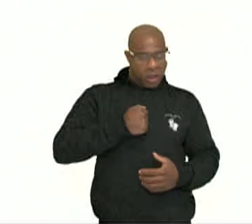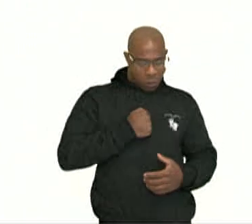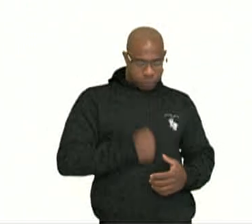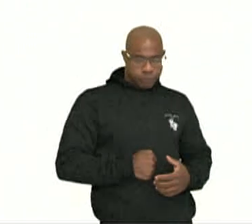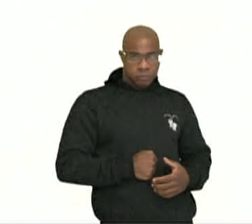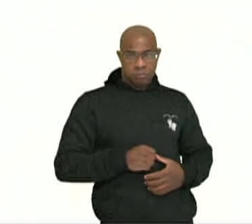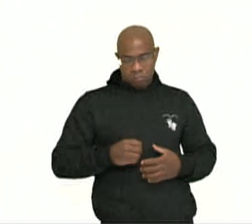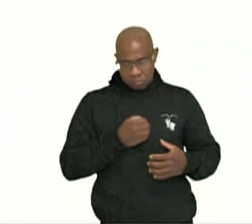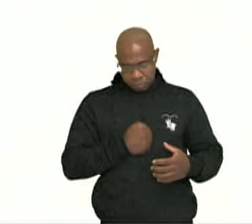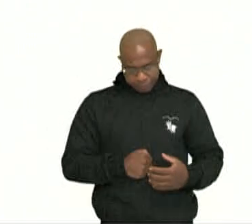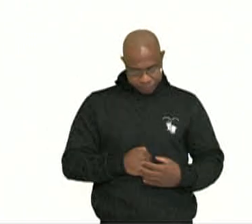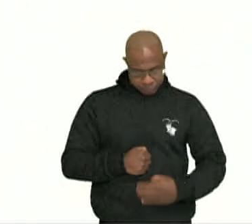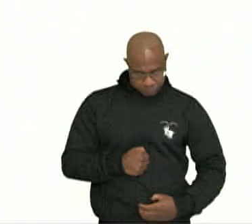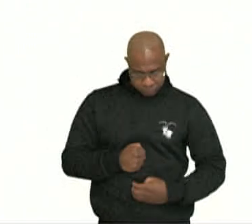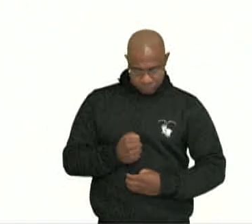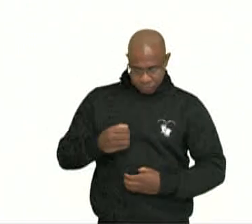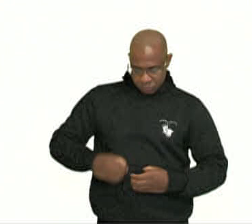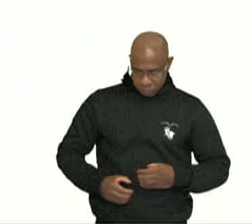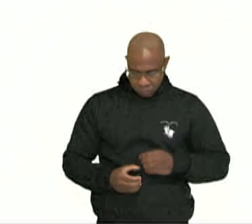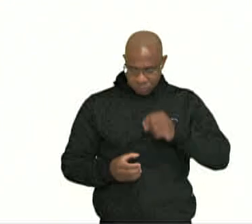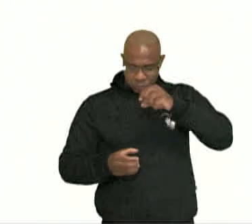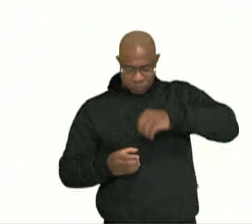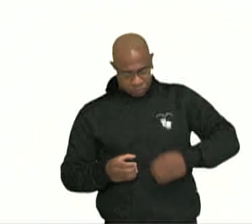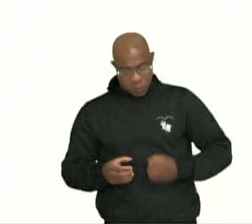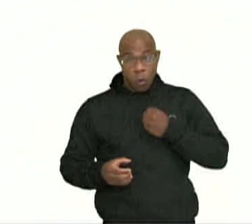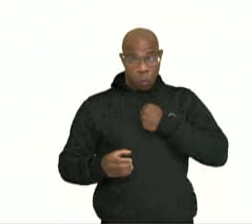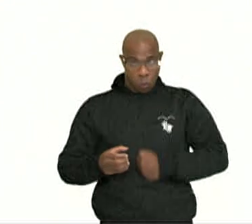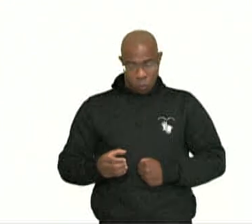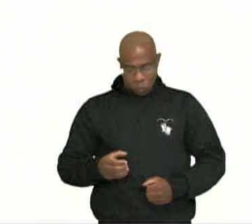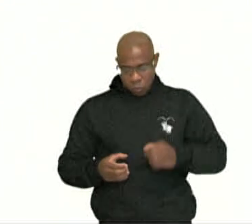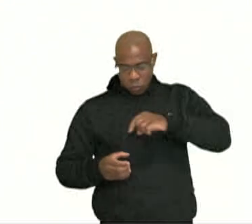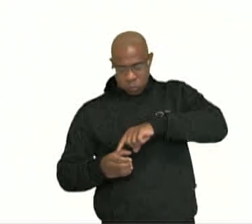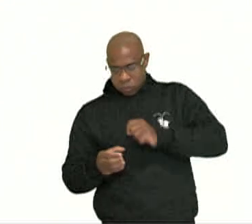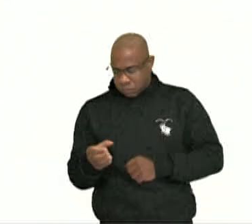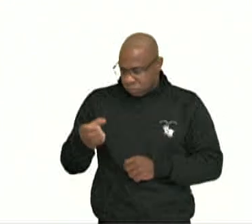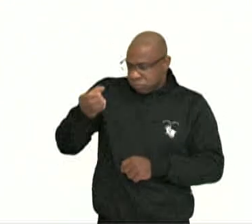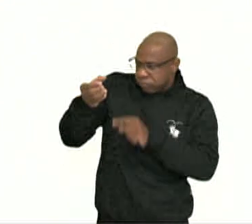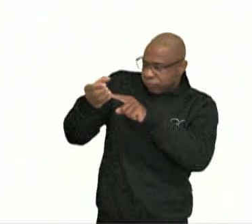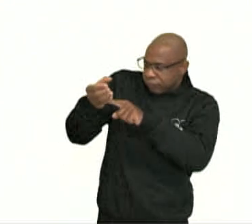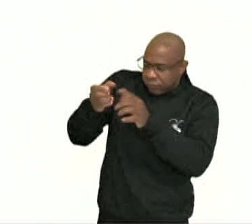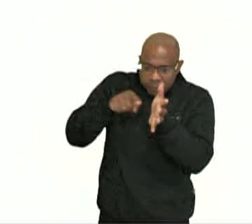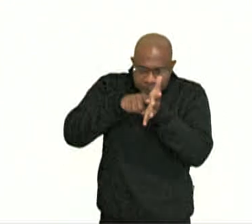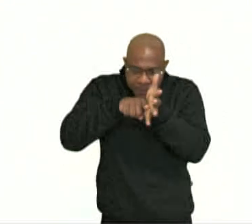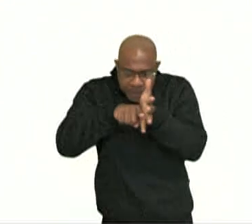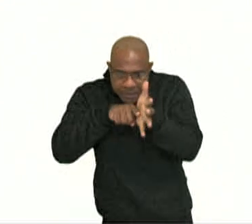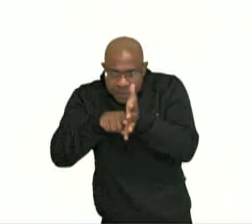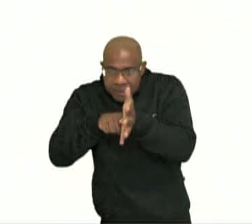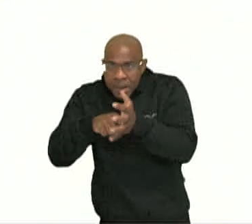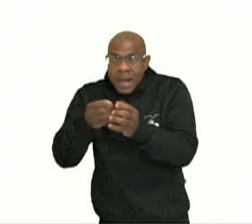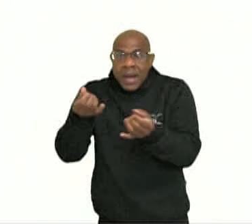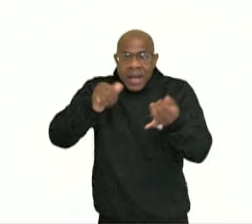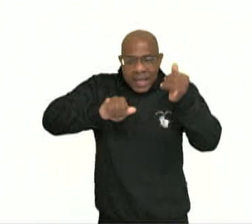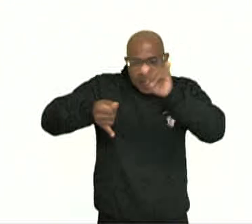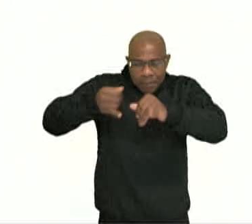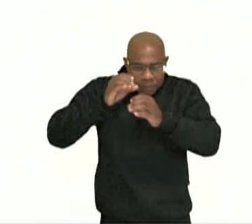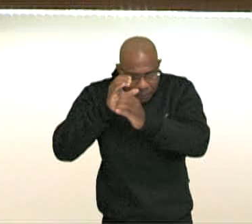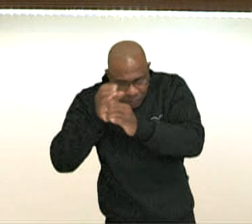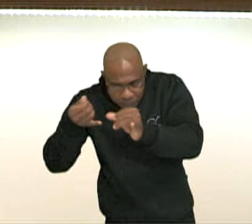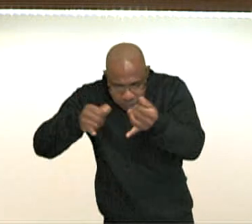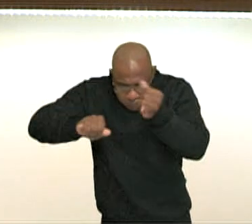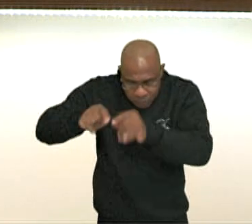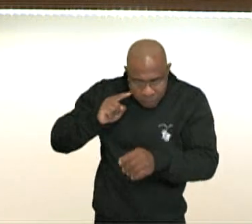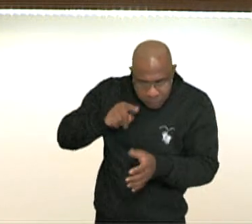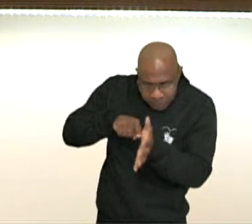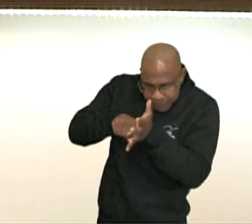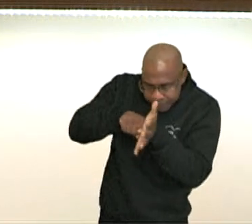se esse exame for comprovado, der positivo, nas fezes ali da pessoa, vai estar a presença